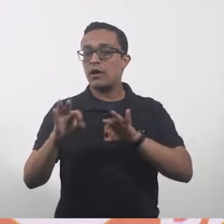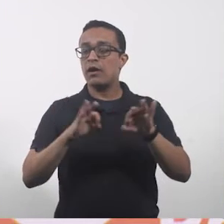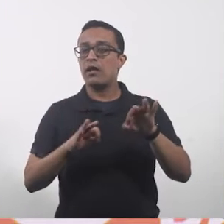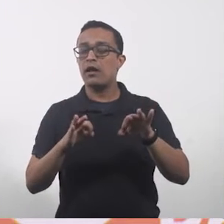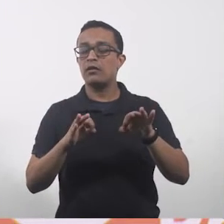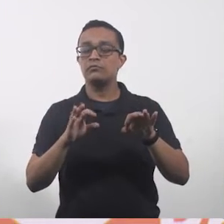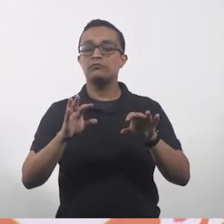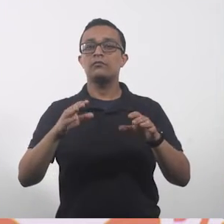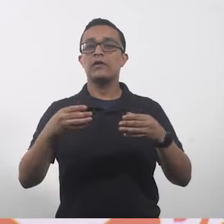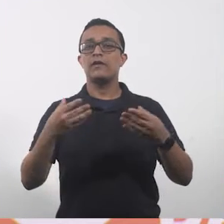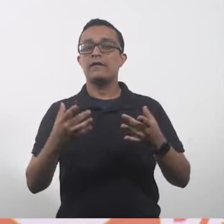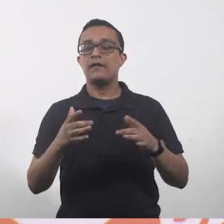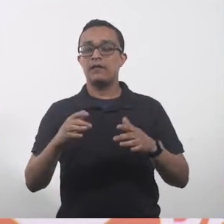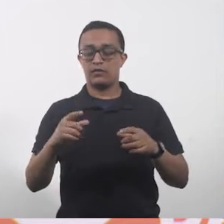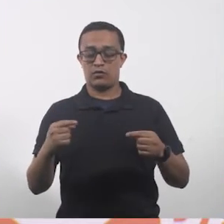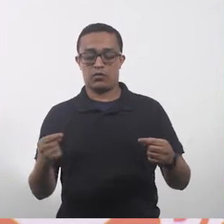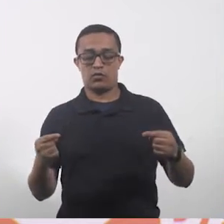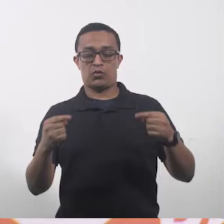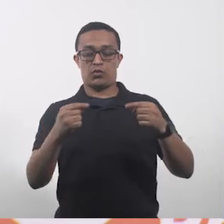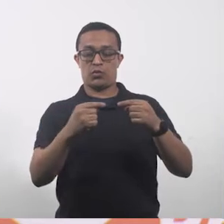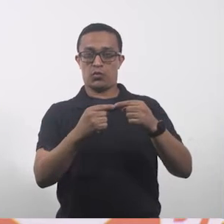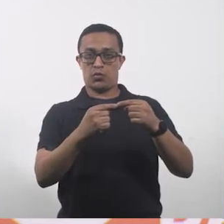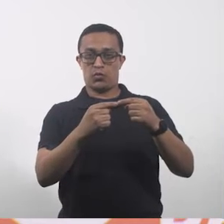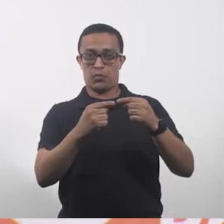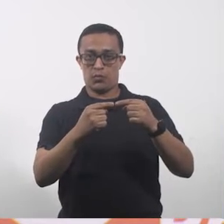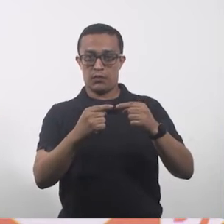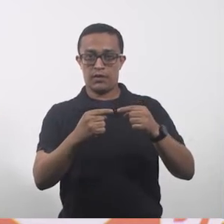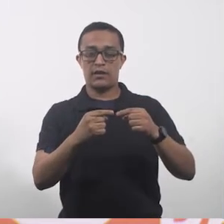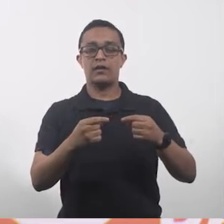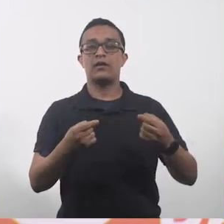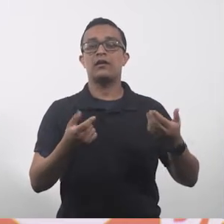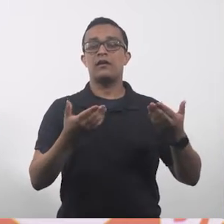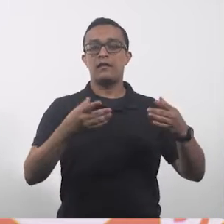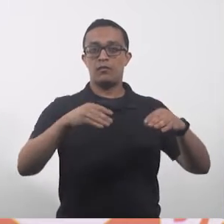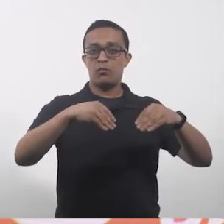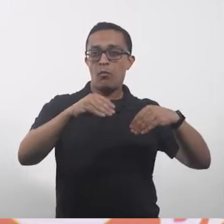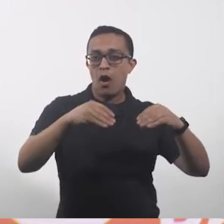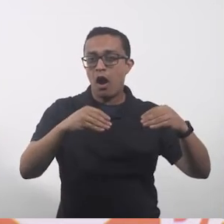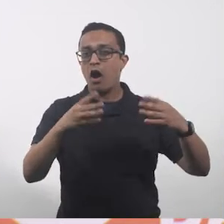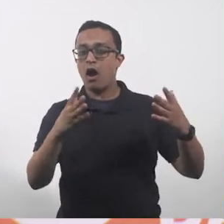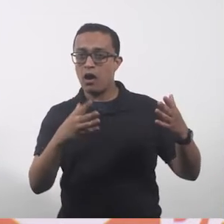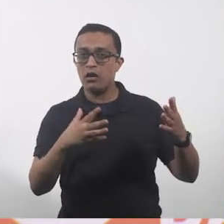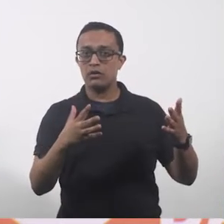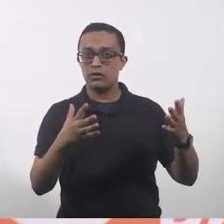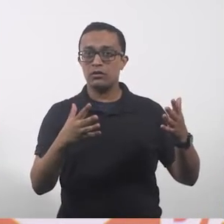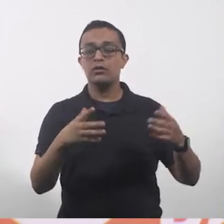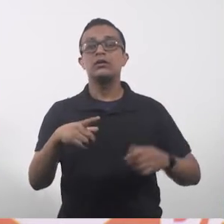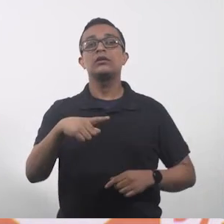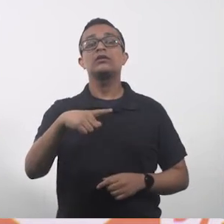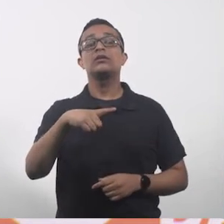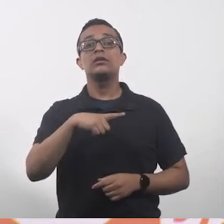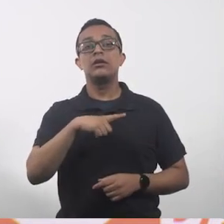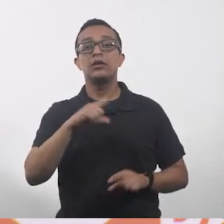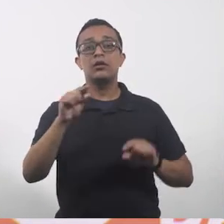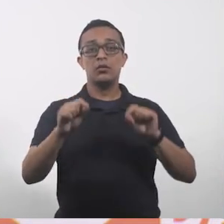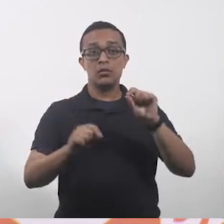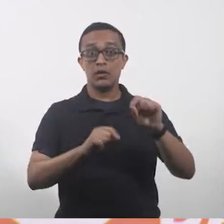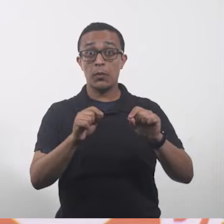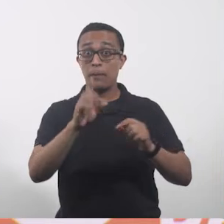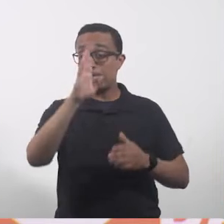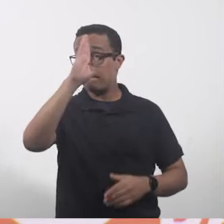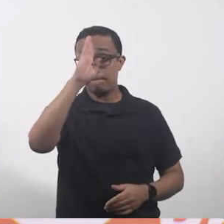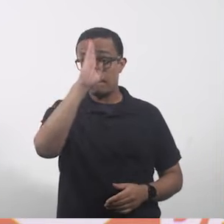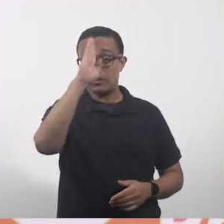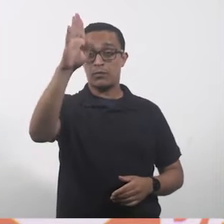de medidas não farmacológicas, né, que vai ter como pontos principais,